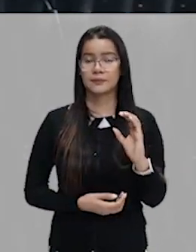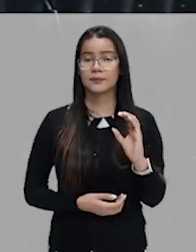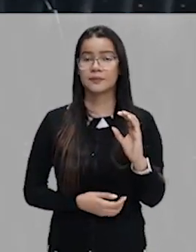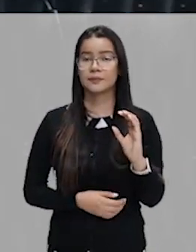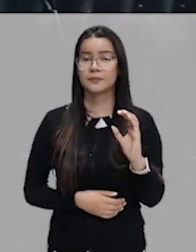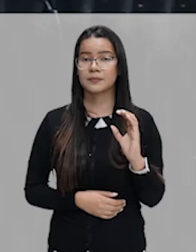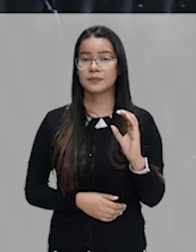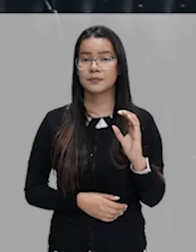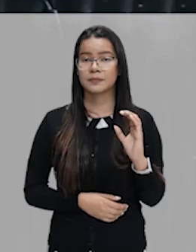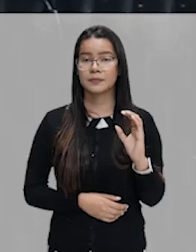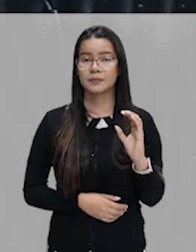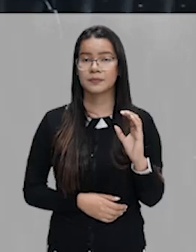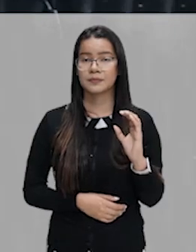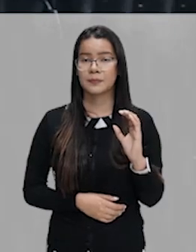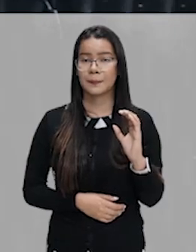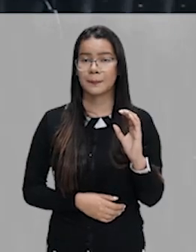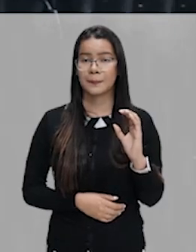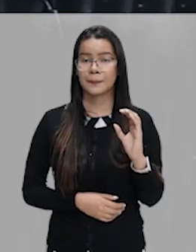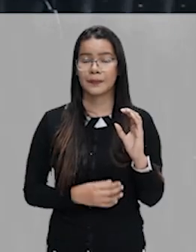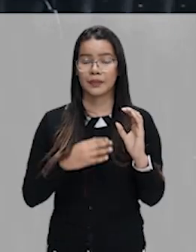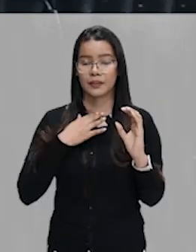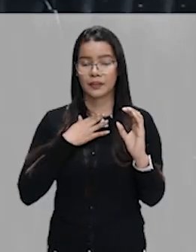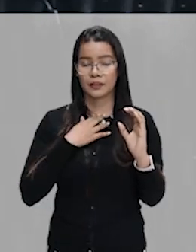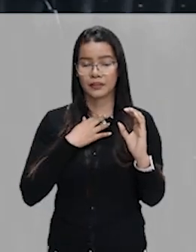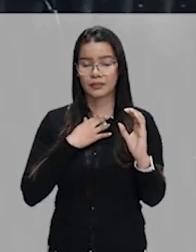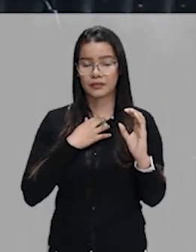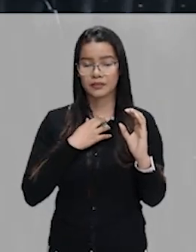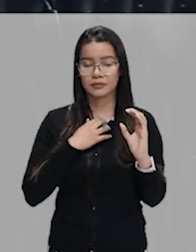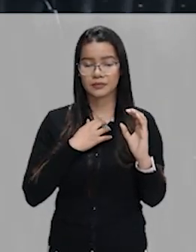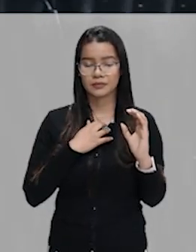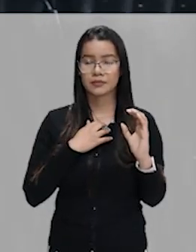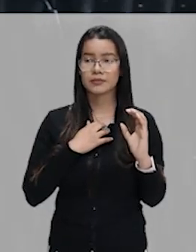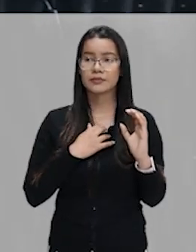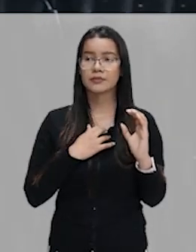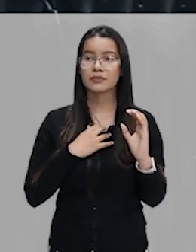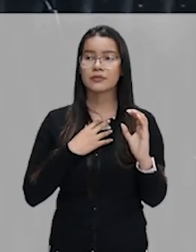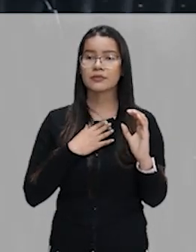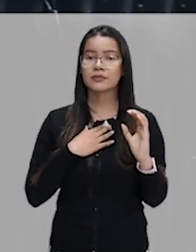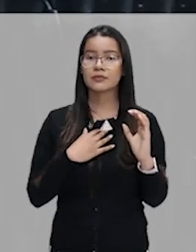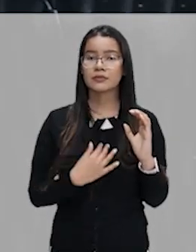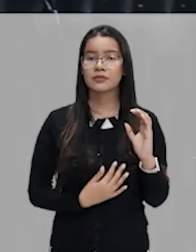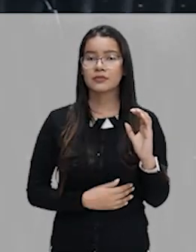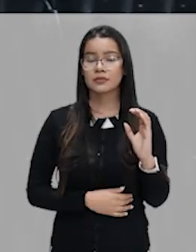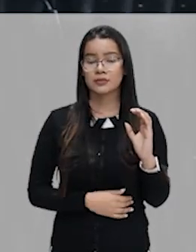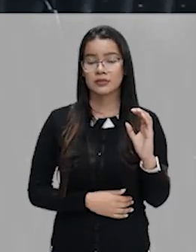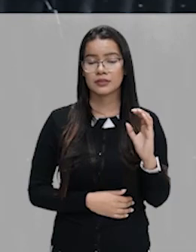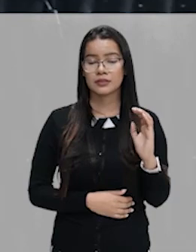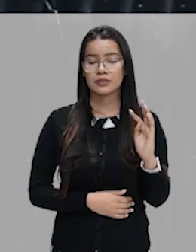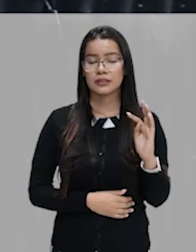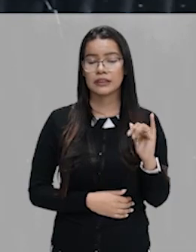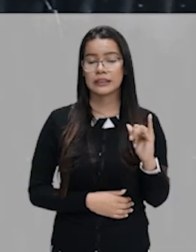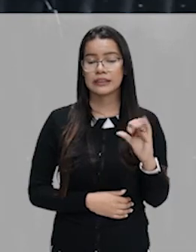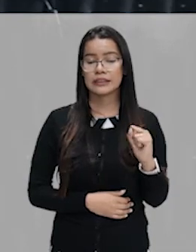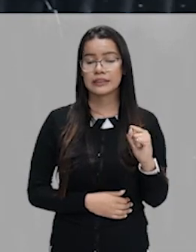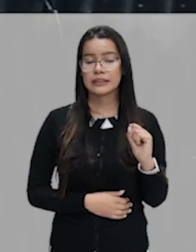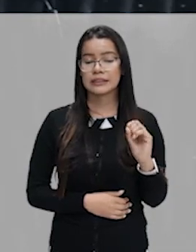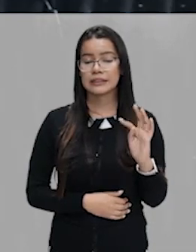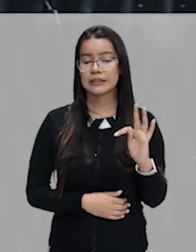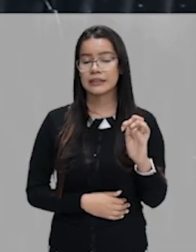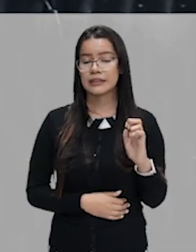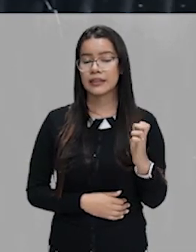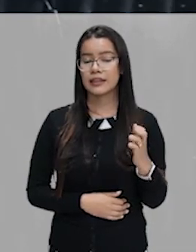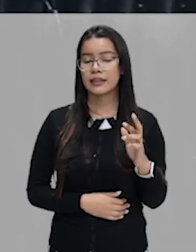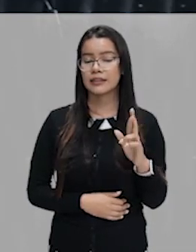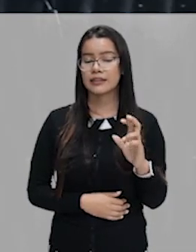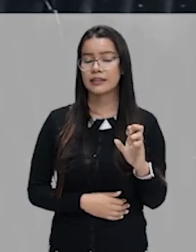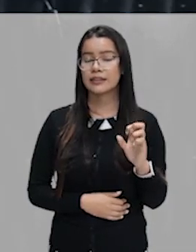there many tall buildings in your town? Is there é usado para pergunta, porque o verbo está na